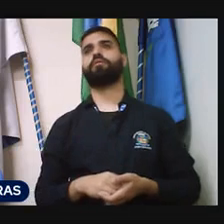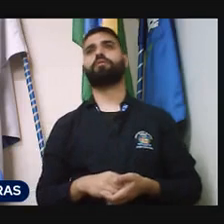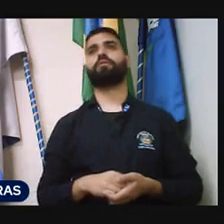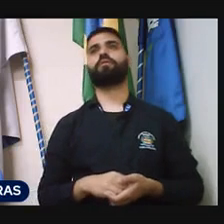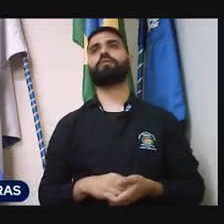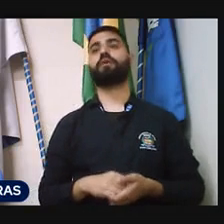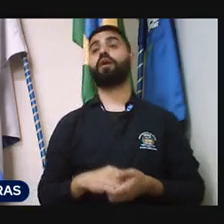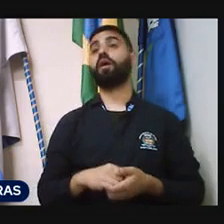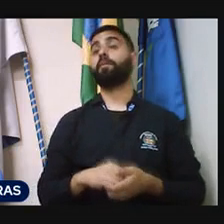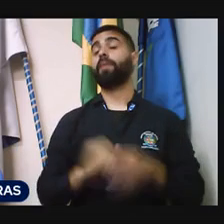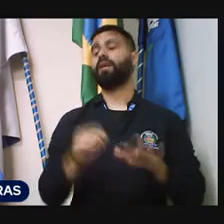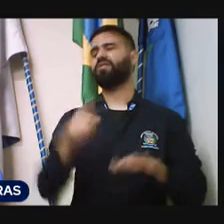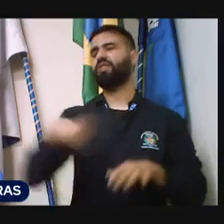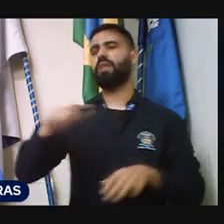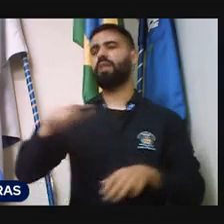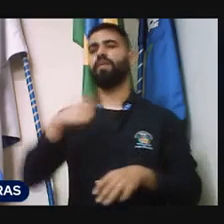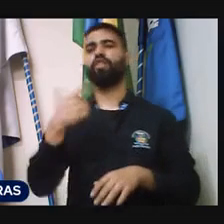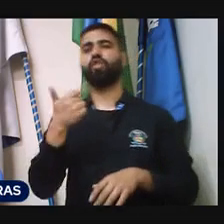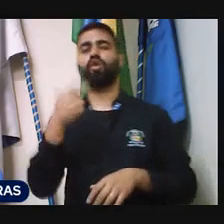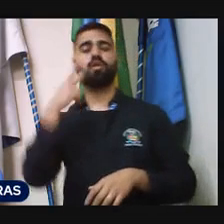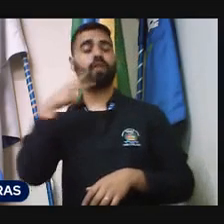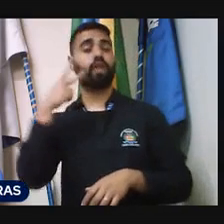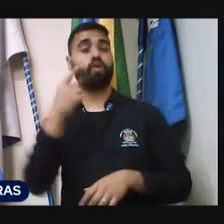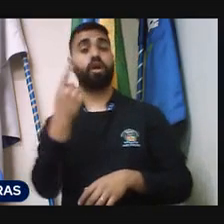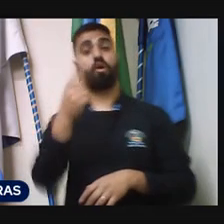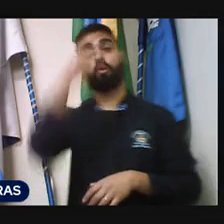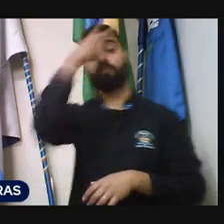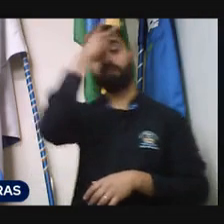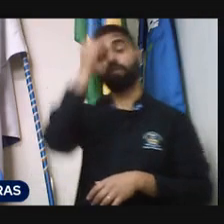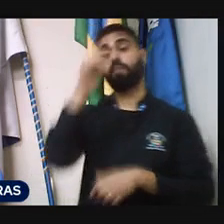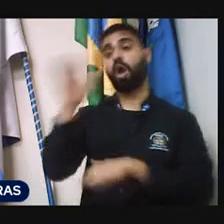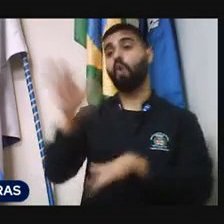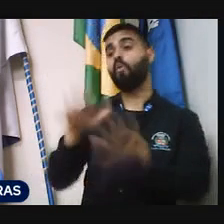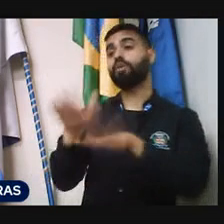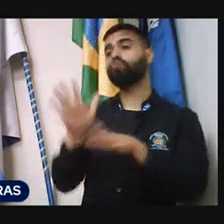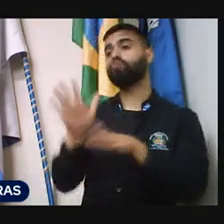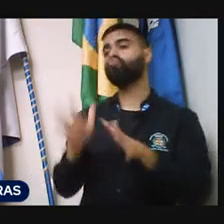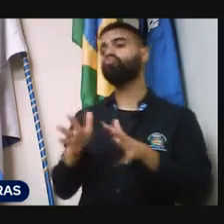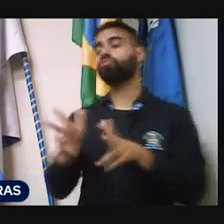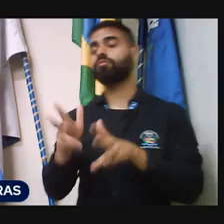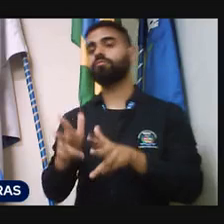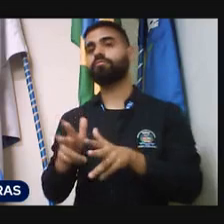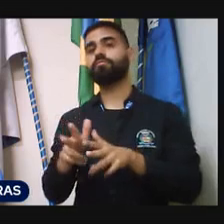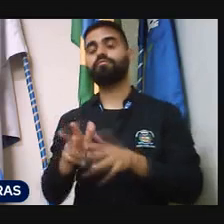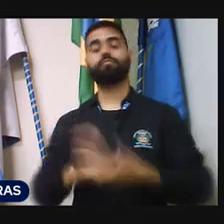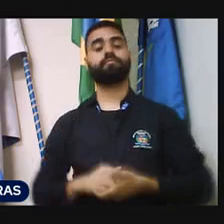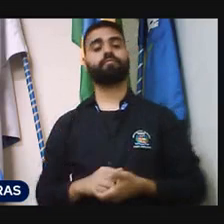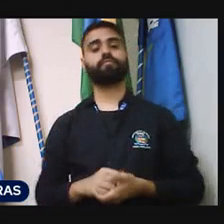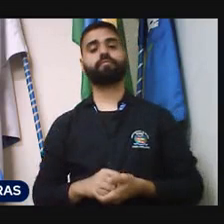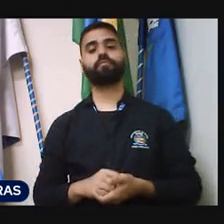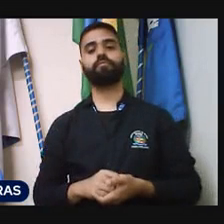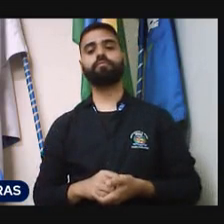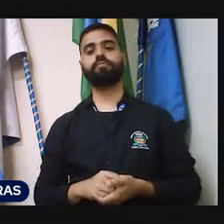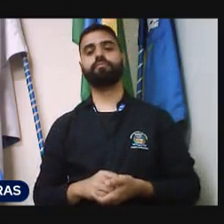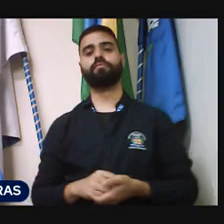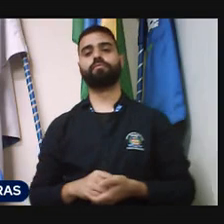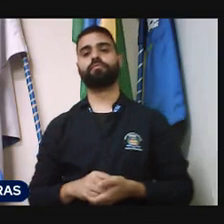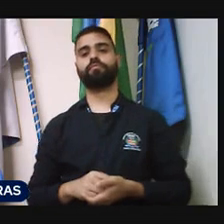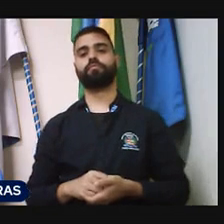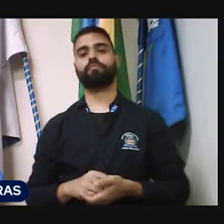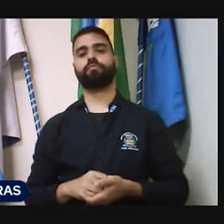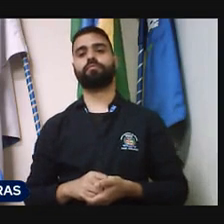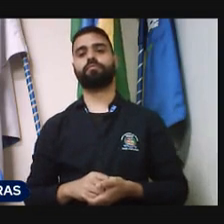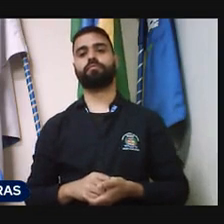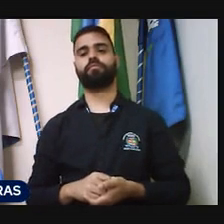vereadores um prefeito e para administrar isso tudo e para ter e dar e assar esse retorno da